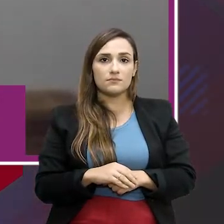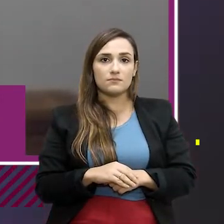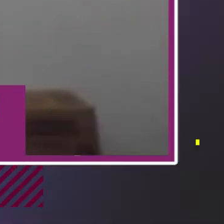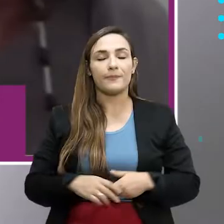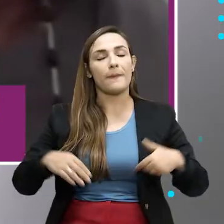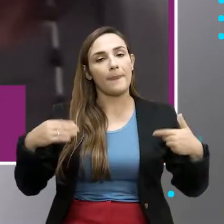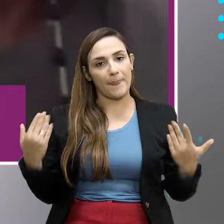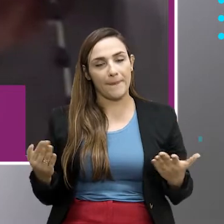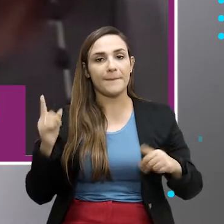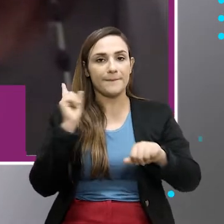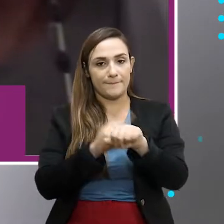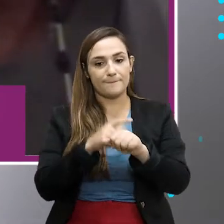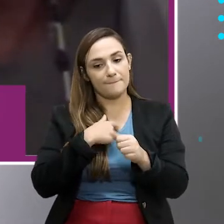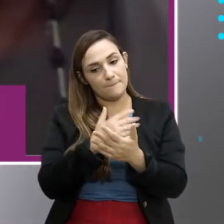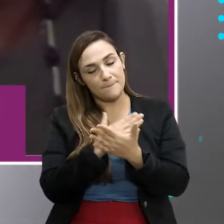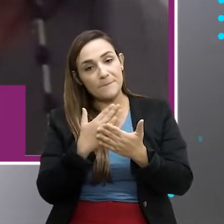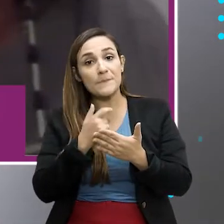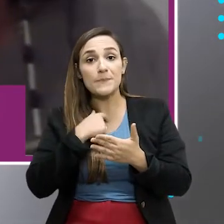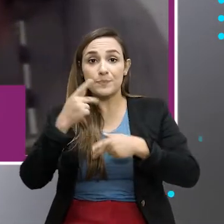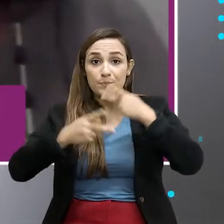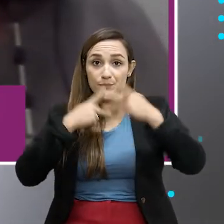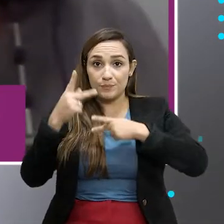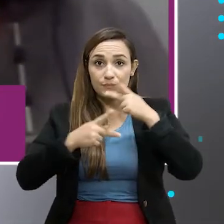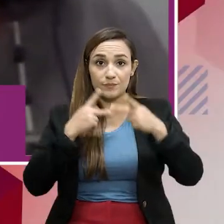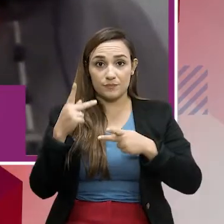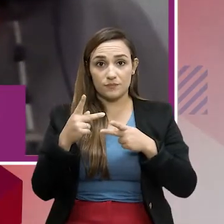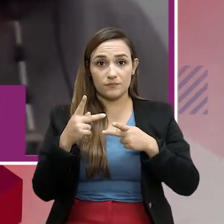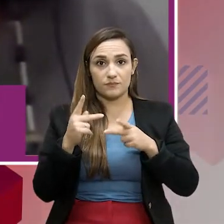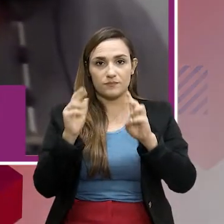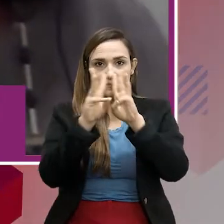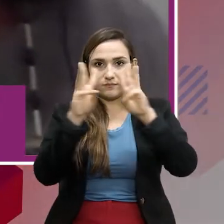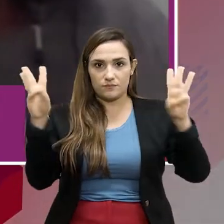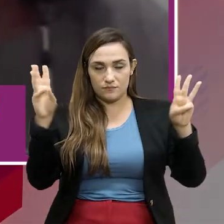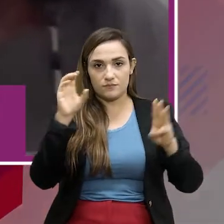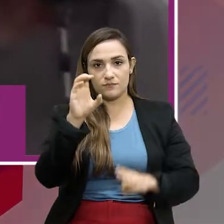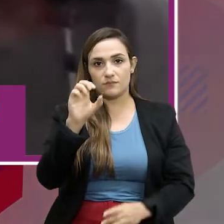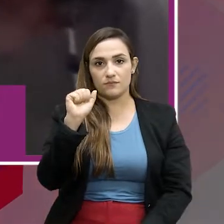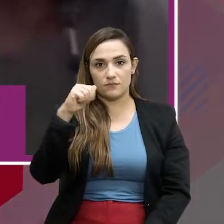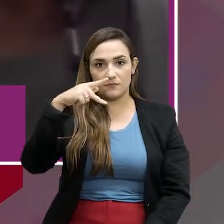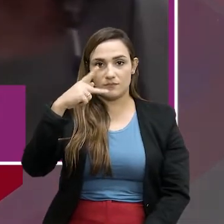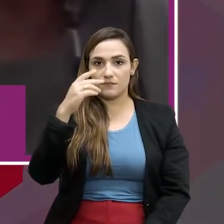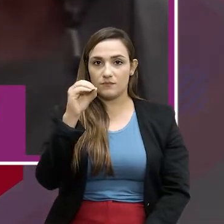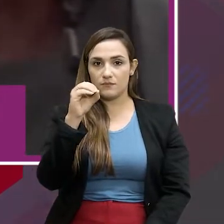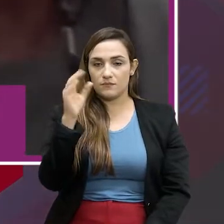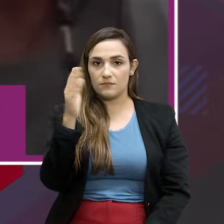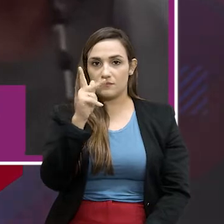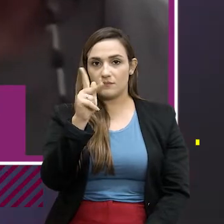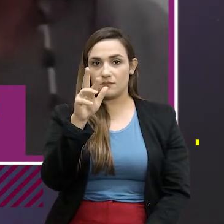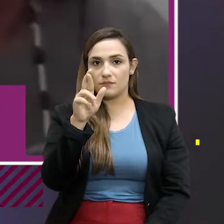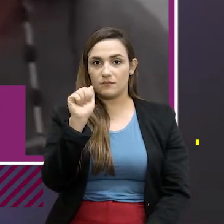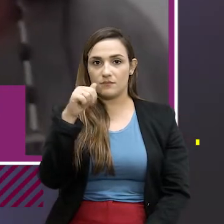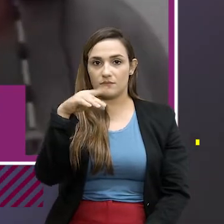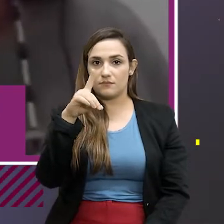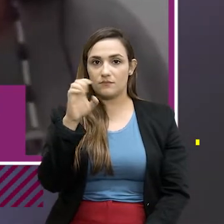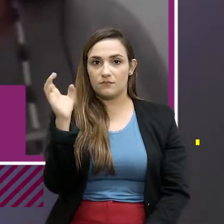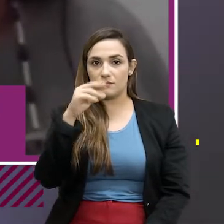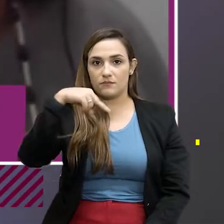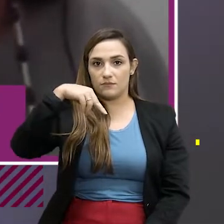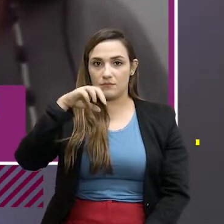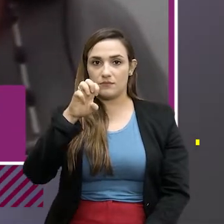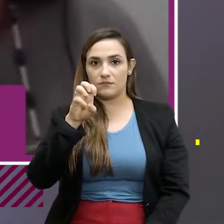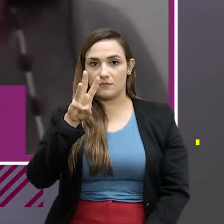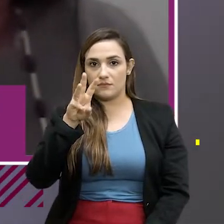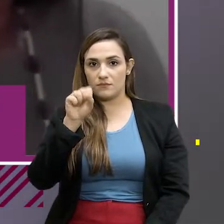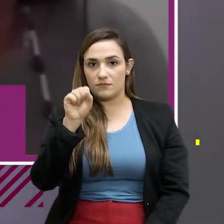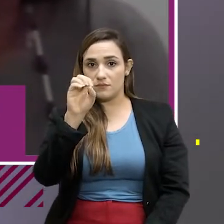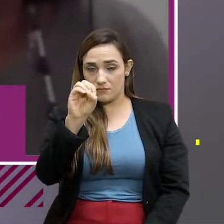vez mais. Bom, e no início dessa edição eu cheguei a comentar, doutora, que o Campo Grande News, que é um site local aqui da capital de